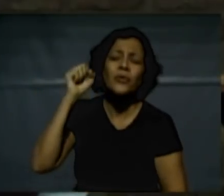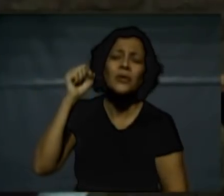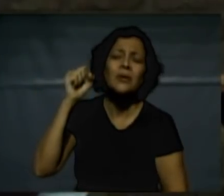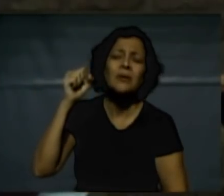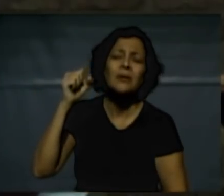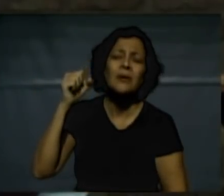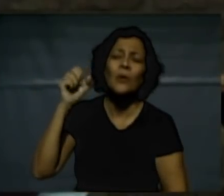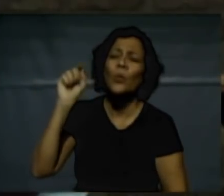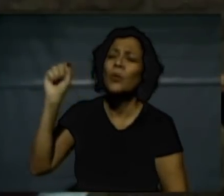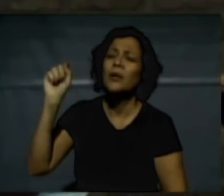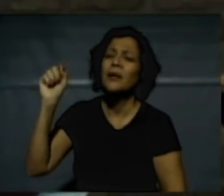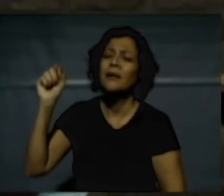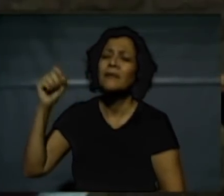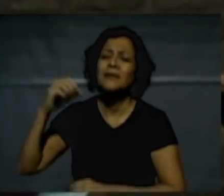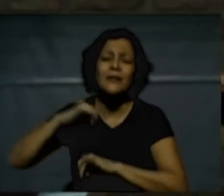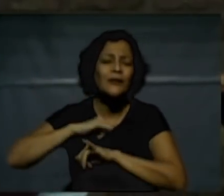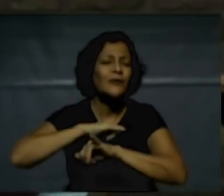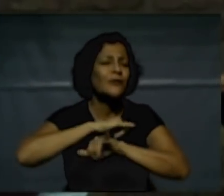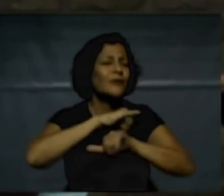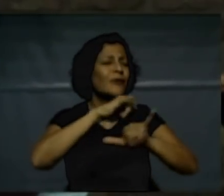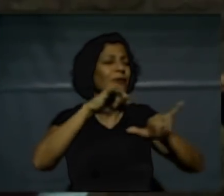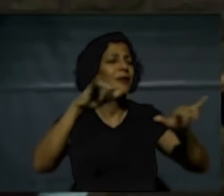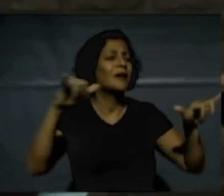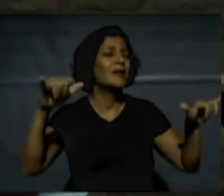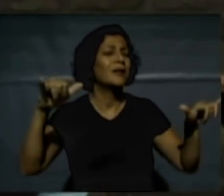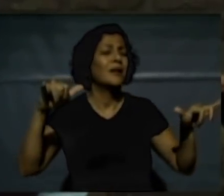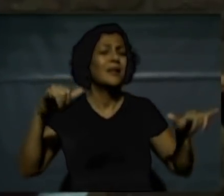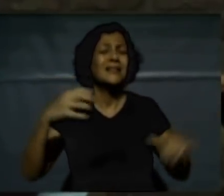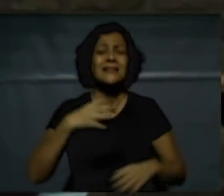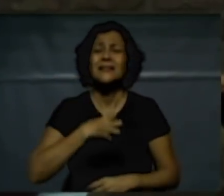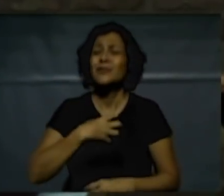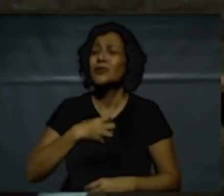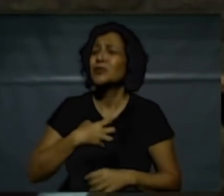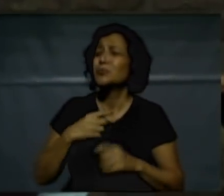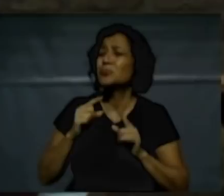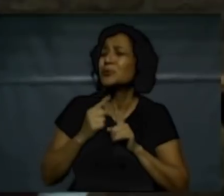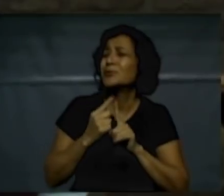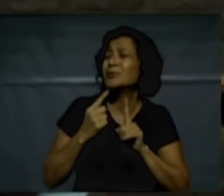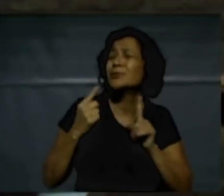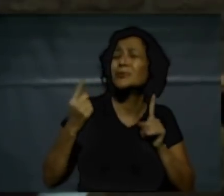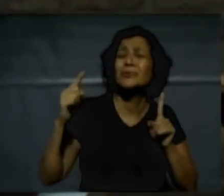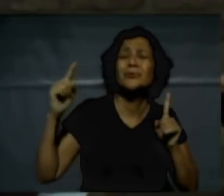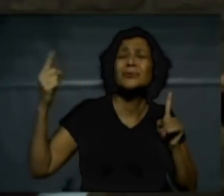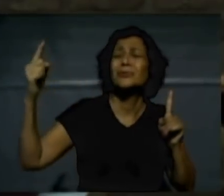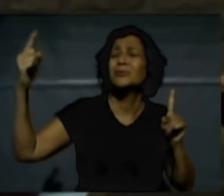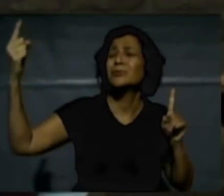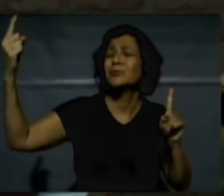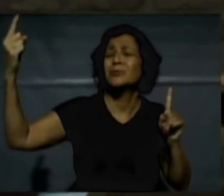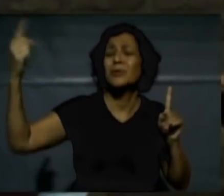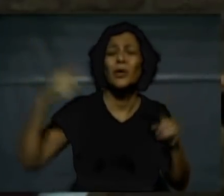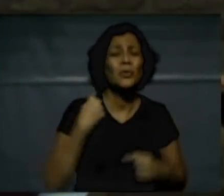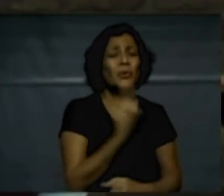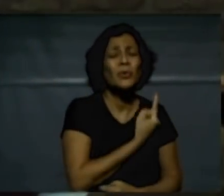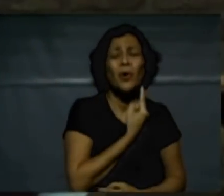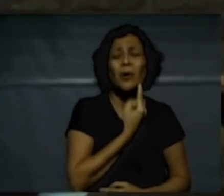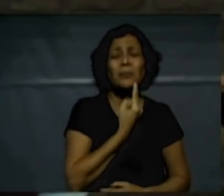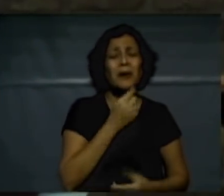das bem-aventuranças, porque nos sentimos tão distantes, porque ainda somos tão pérfidos, tão ignorantes.